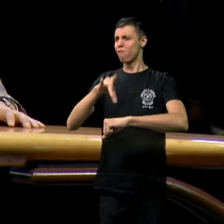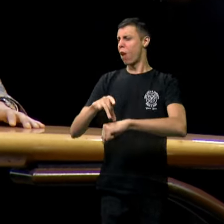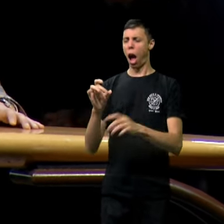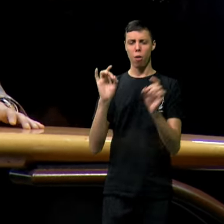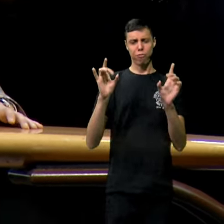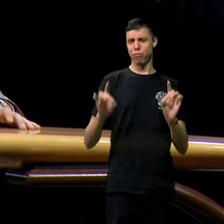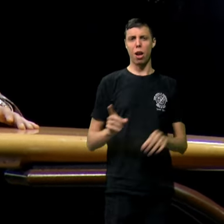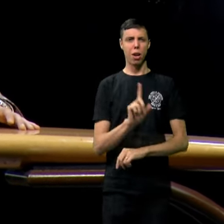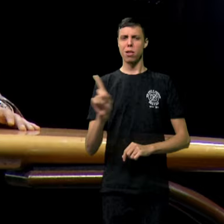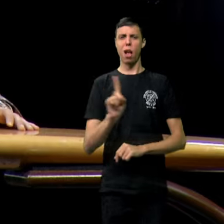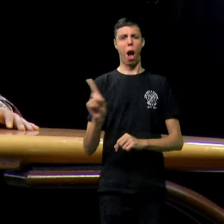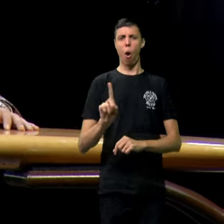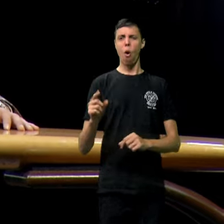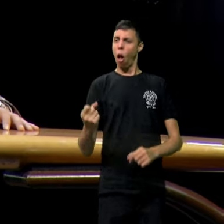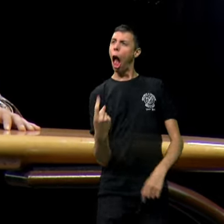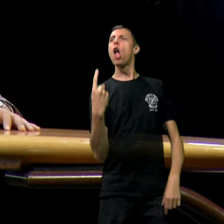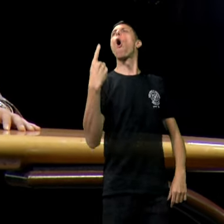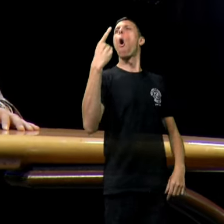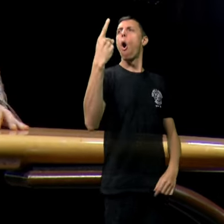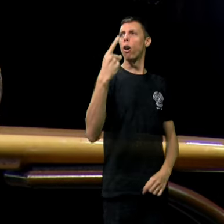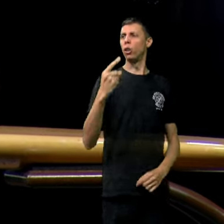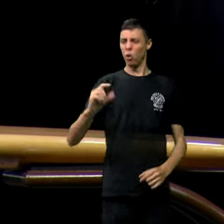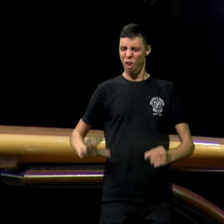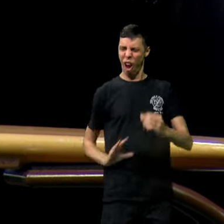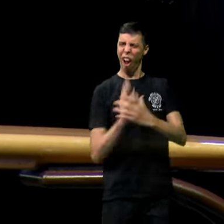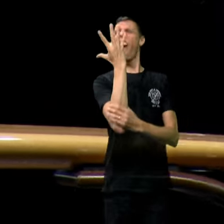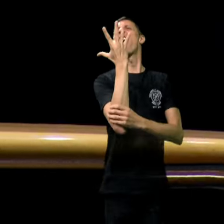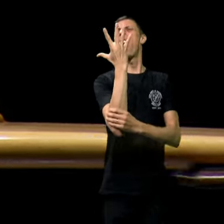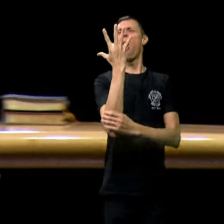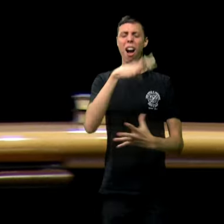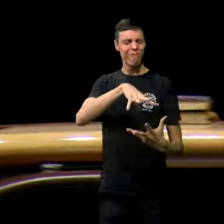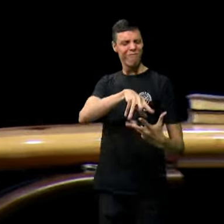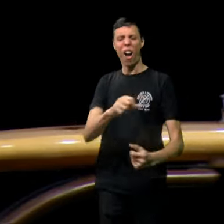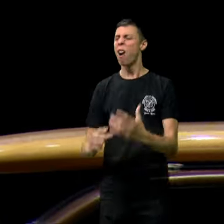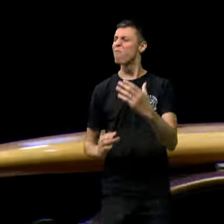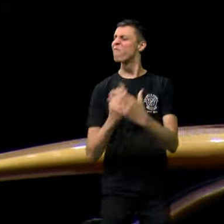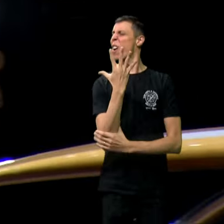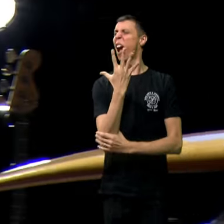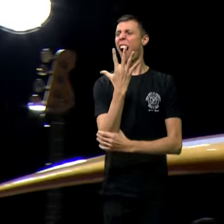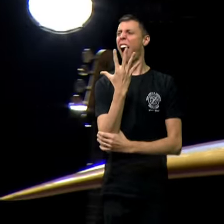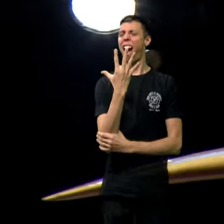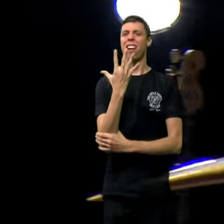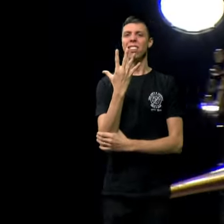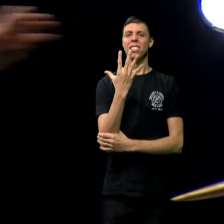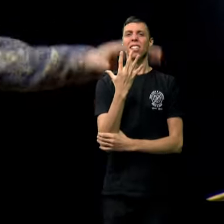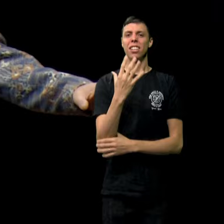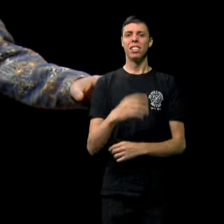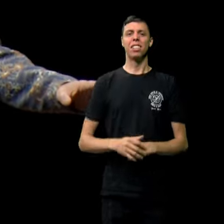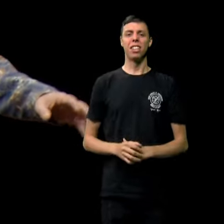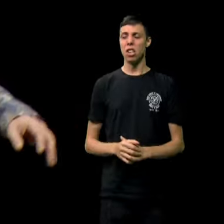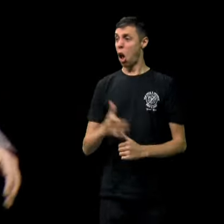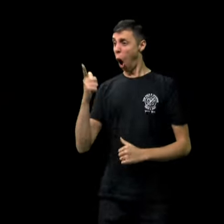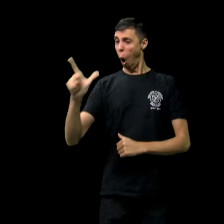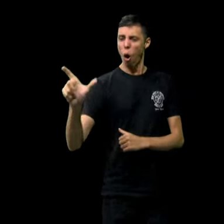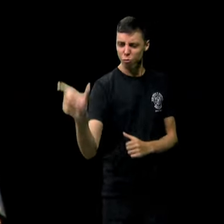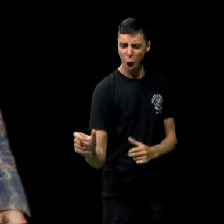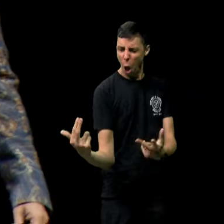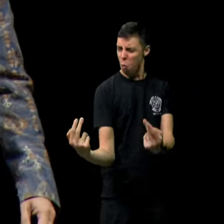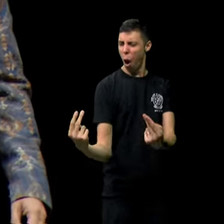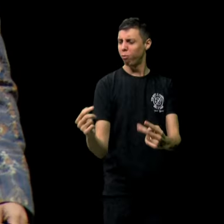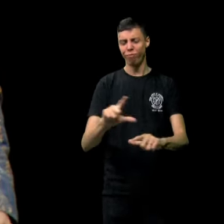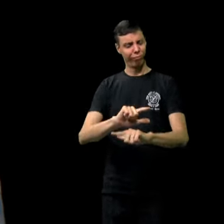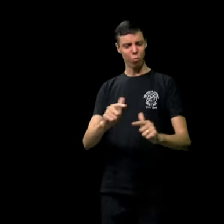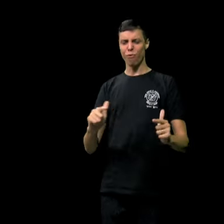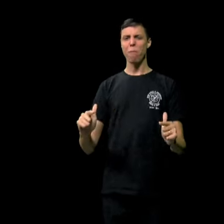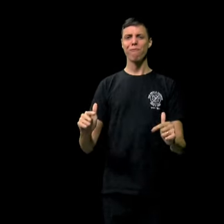desenhador, ele é o único criador. Ele não reconhece ninguém como Deus, não há outro.